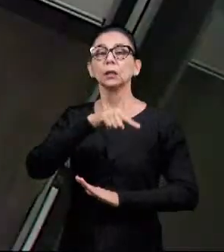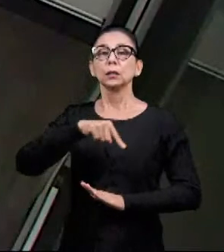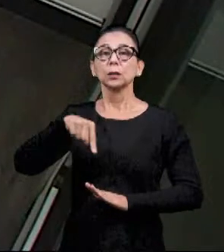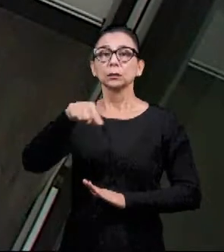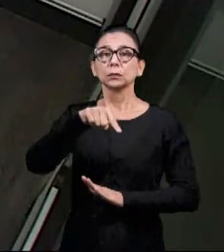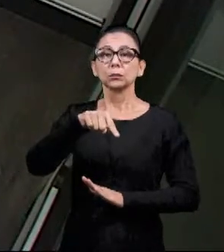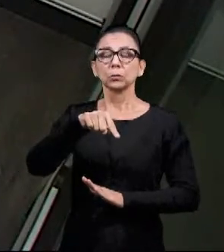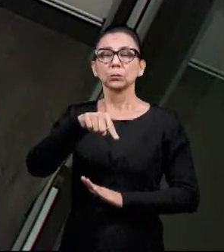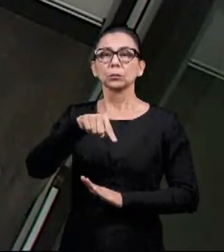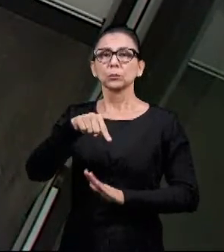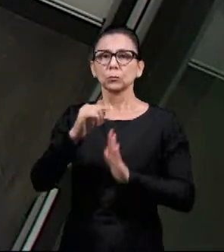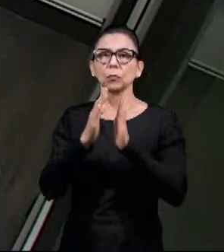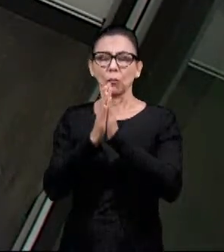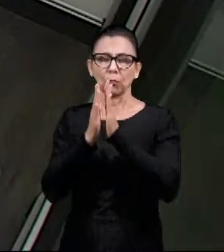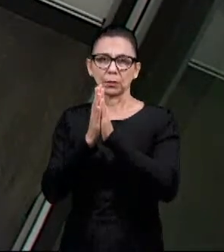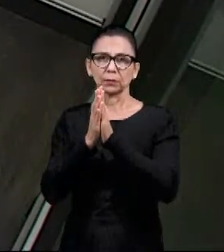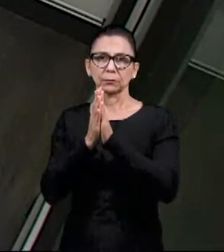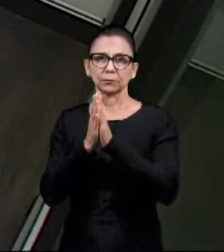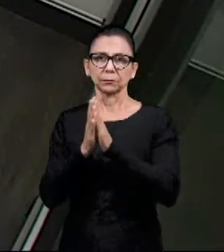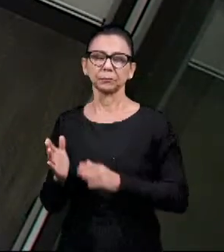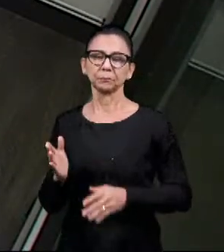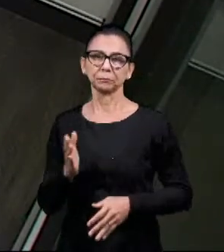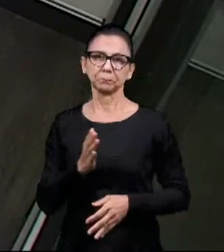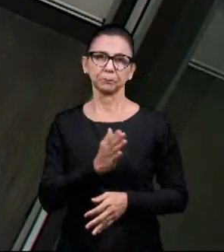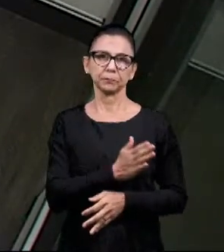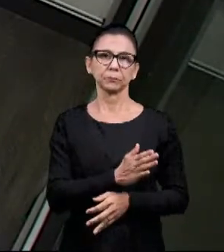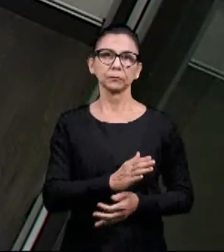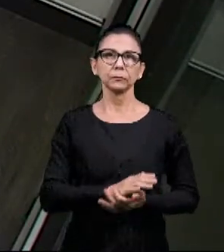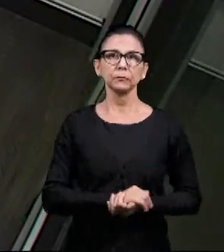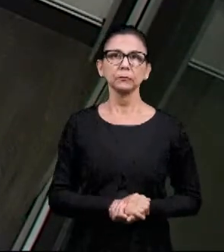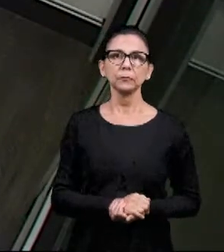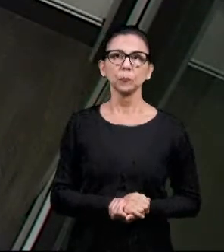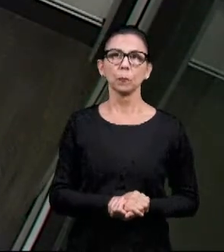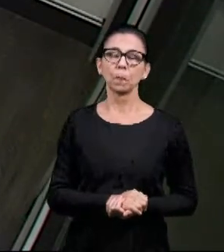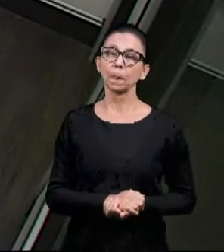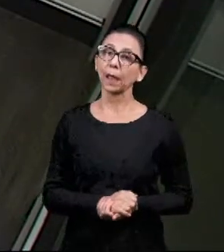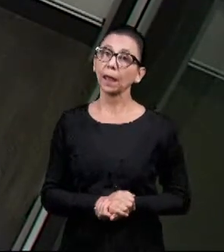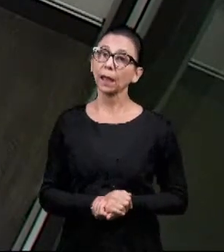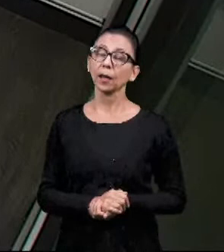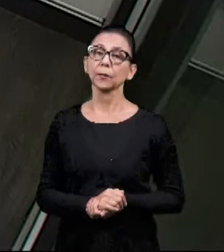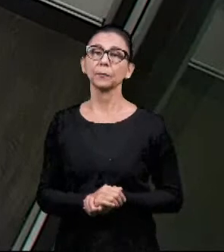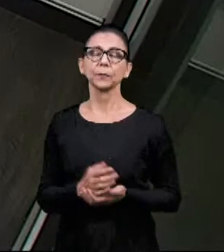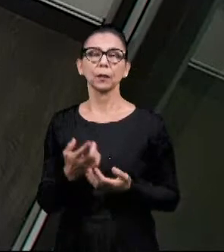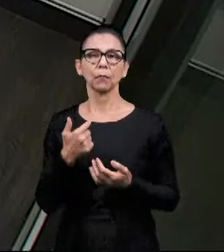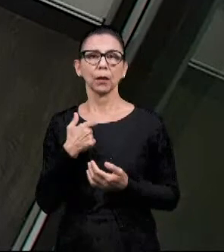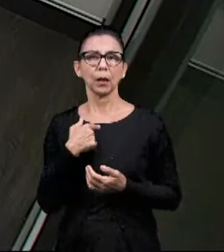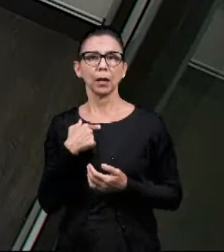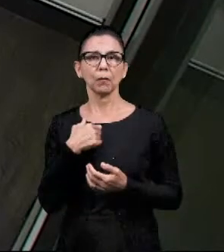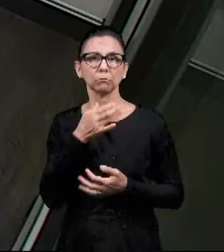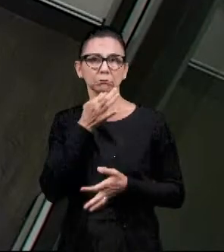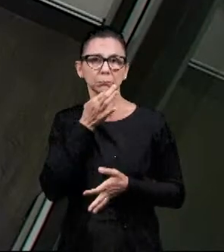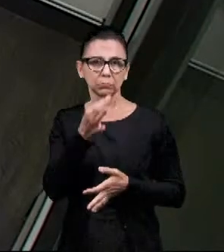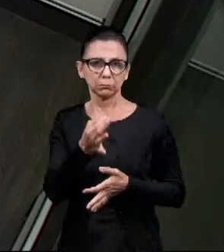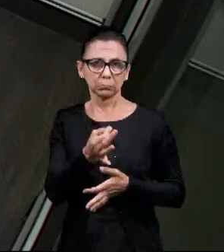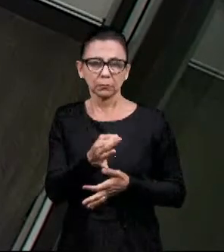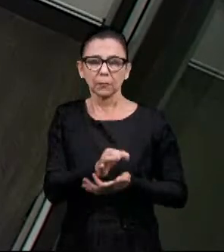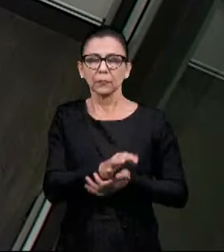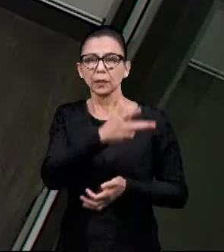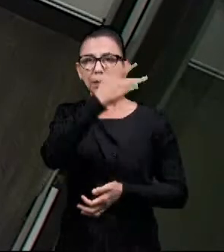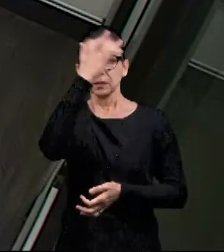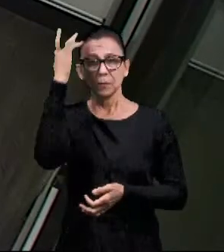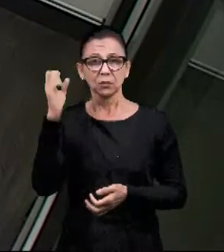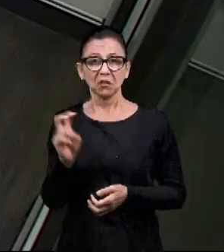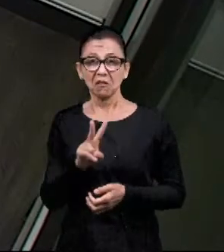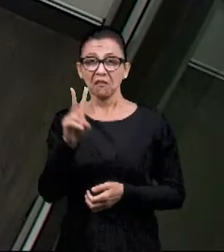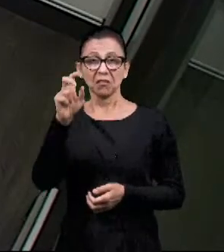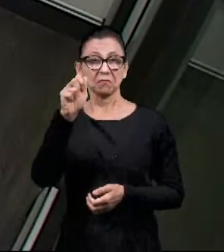Jorge, porque às vezes muitos, né, não dão o devido valor. Não estou falando que não dão valor. Muitos não dão o devido valor. Mas